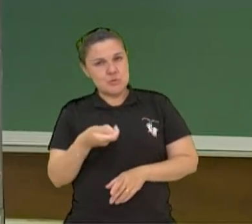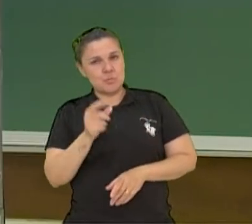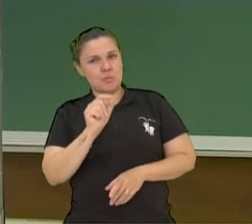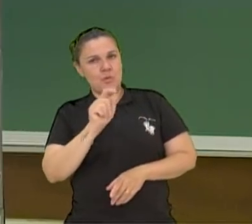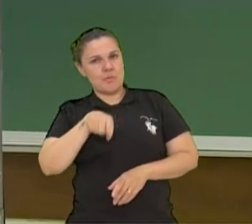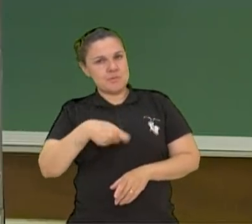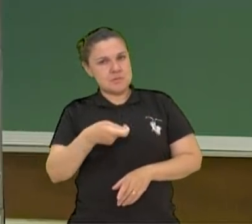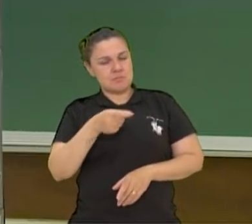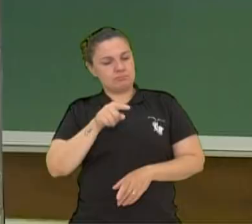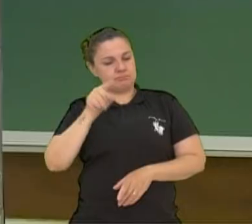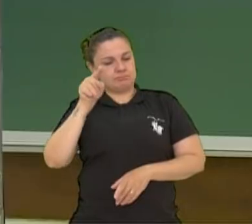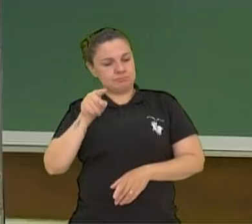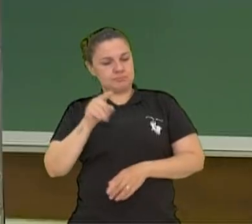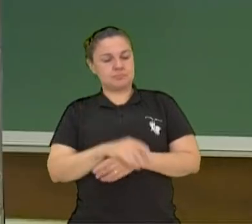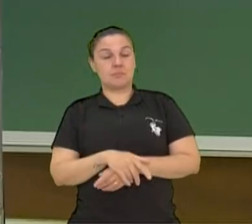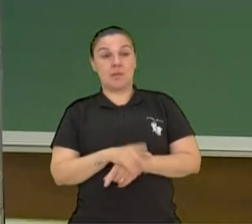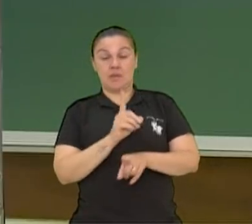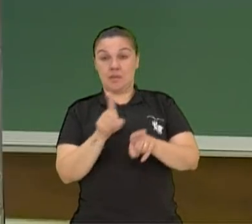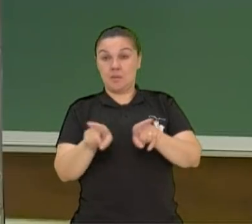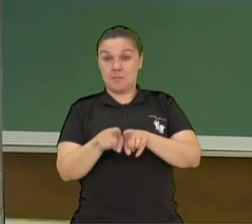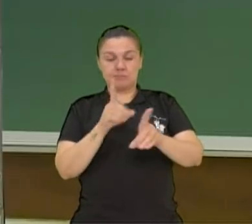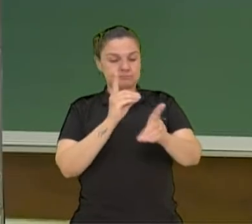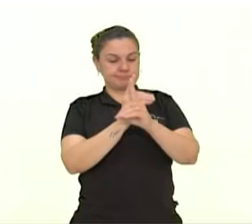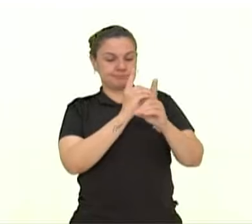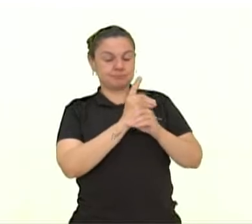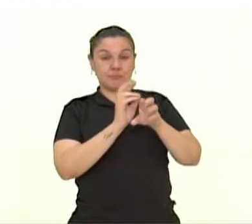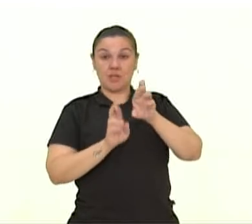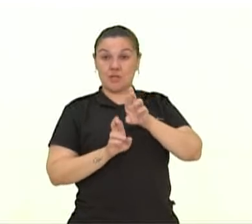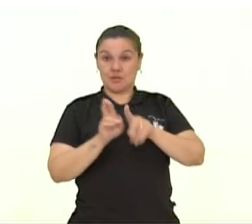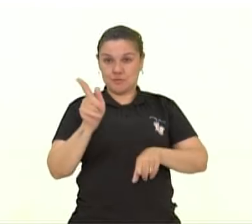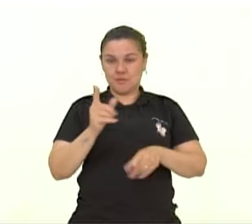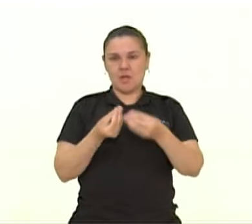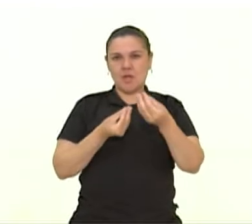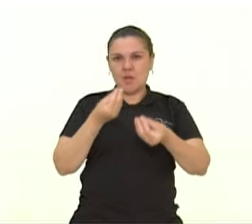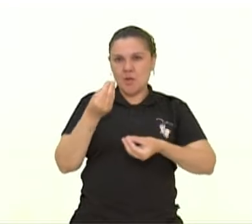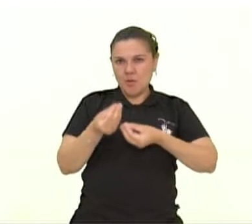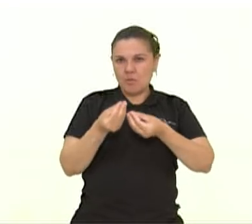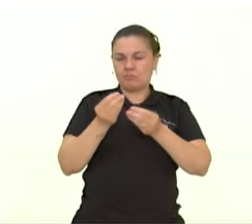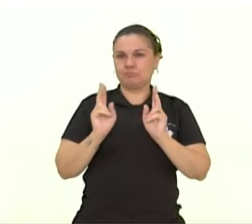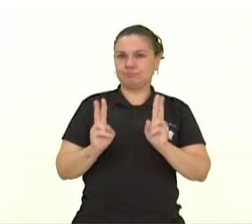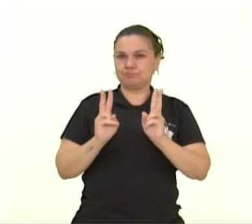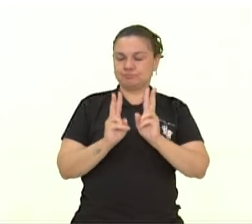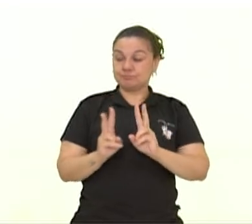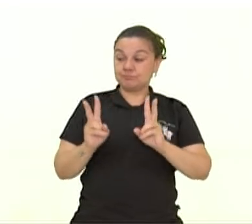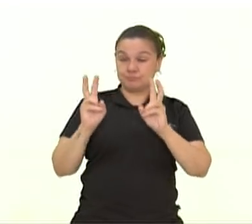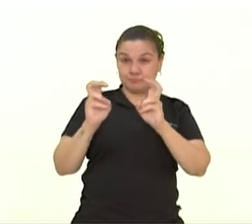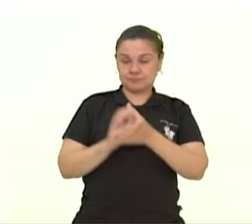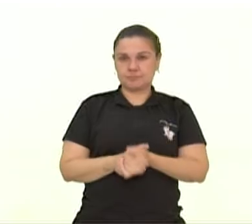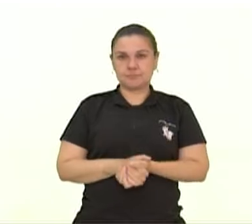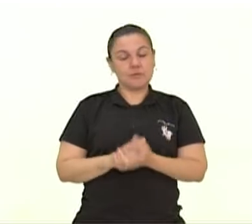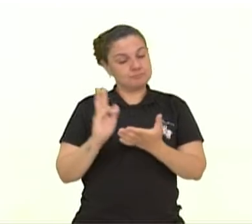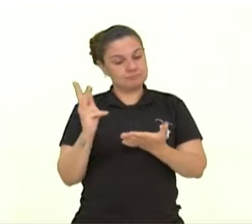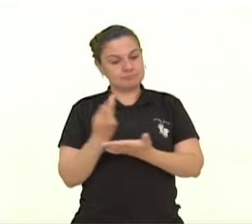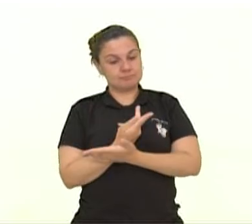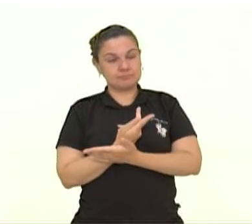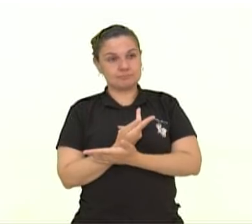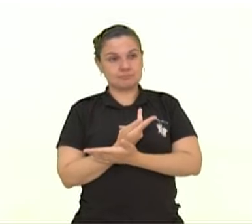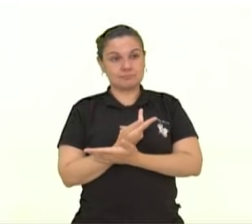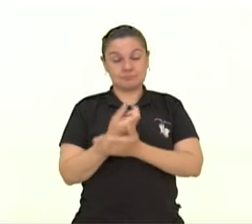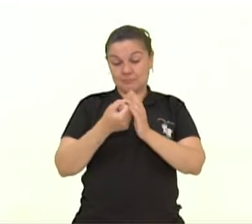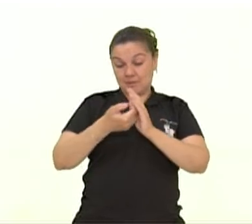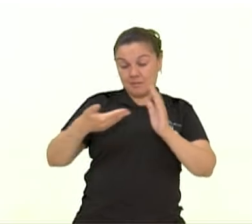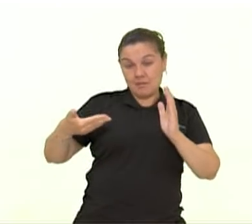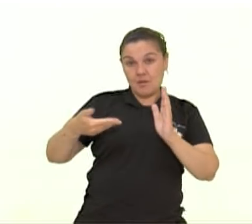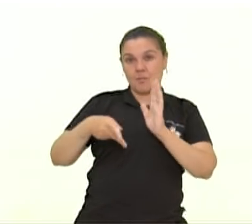acento diferencial, identificamos formas diferentes, né, de tratar o mesmo assunto e o efeito semântico do sentido